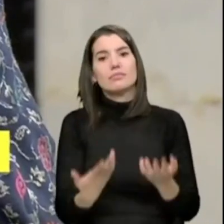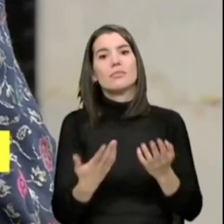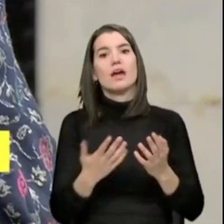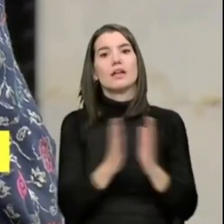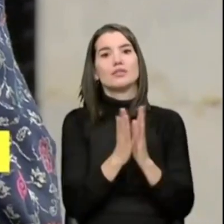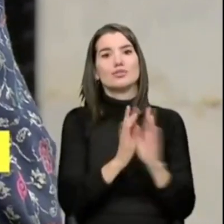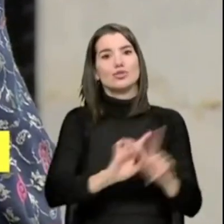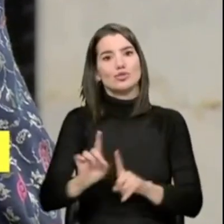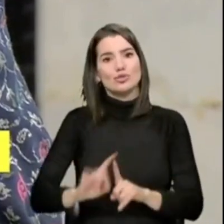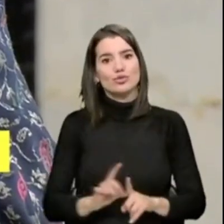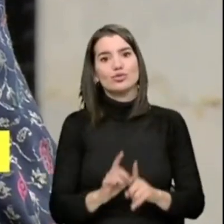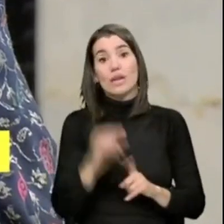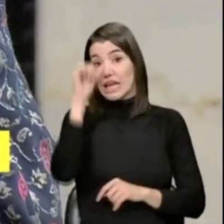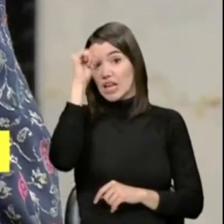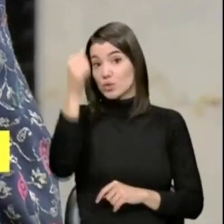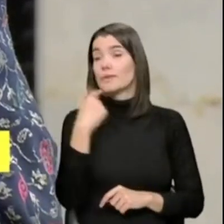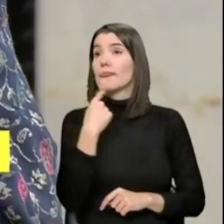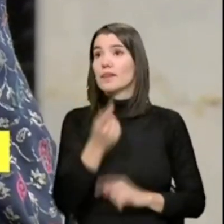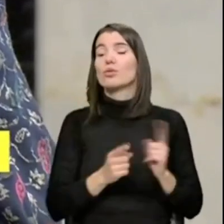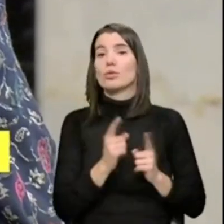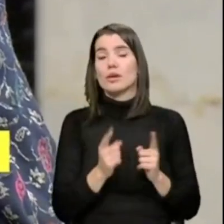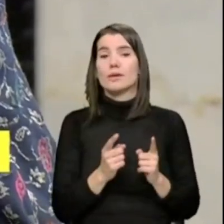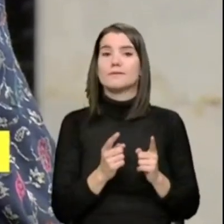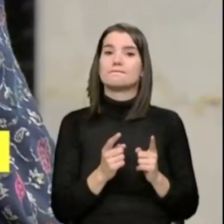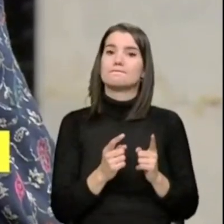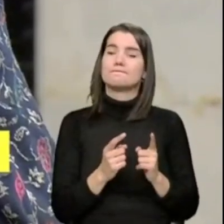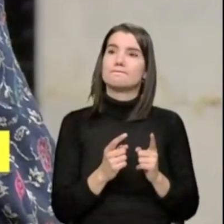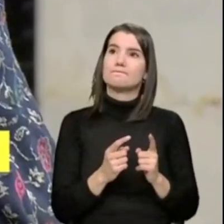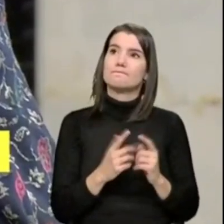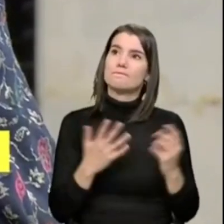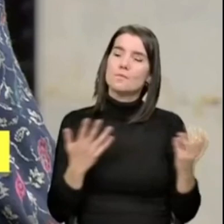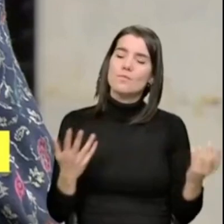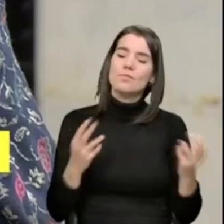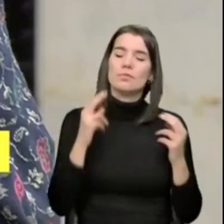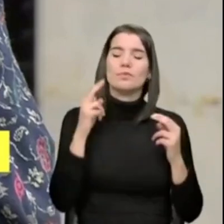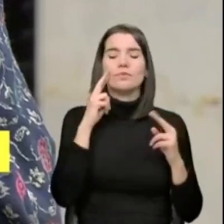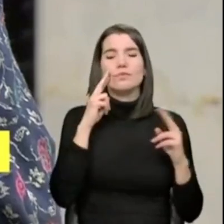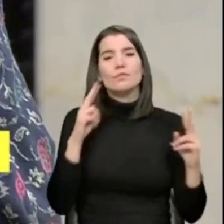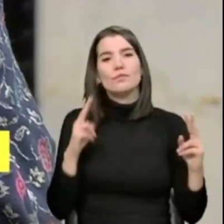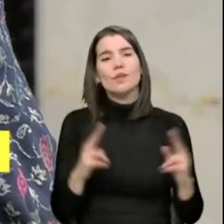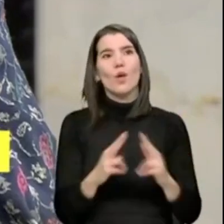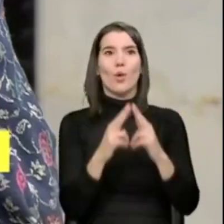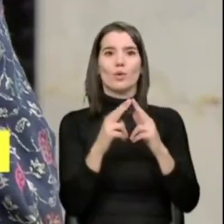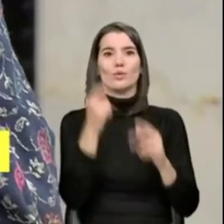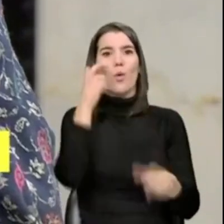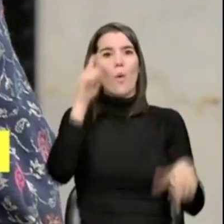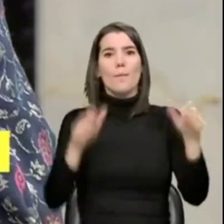religiões são um ponto de encontro de todos os seres humanos.